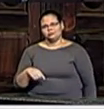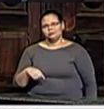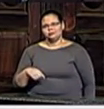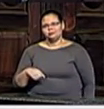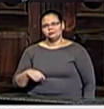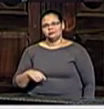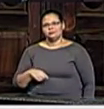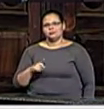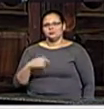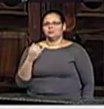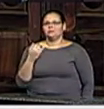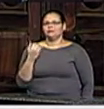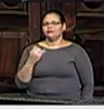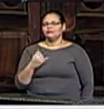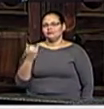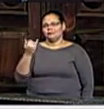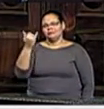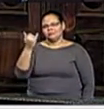é louvável?